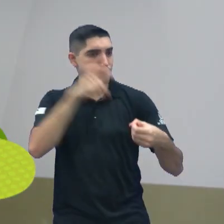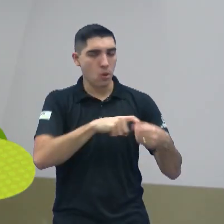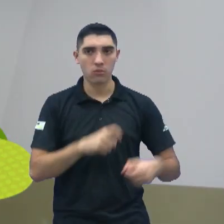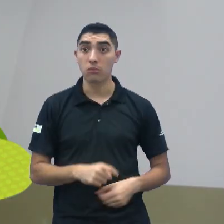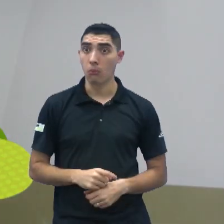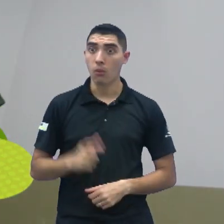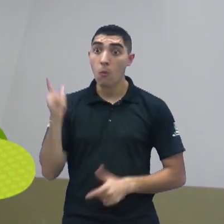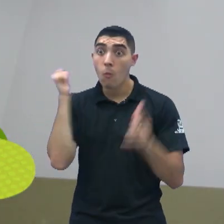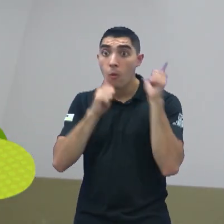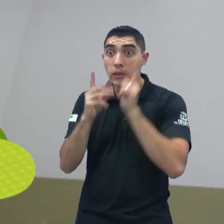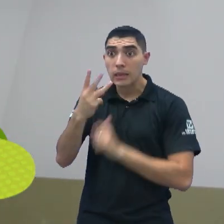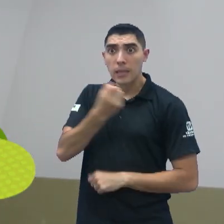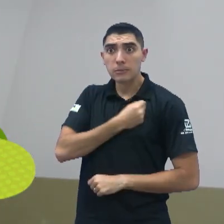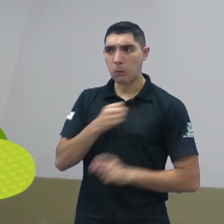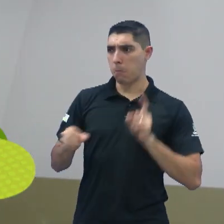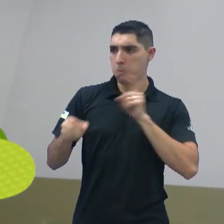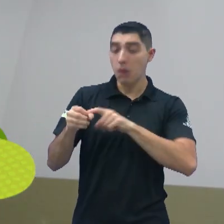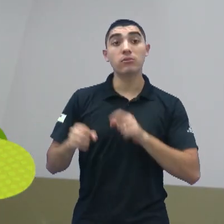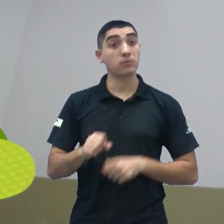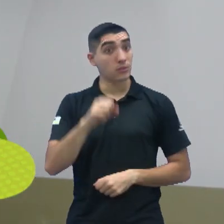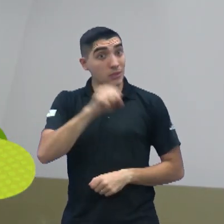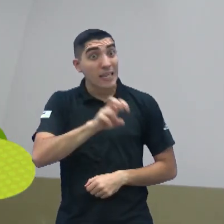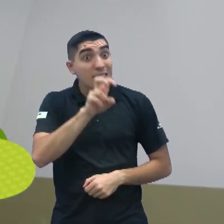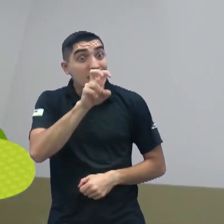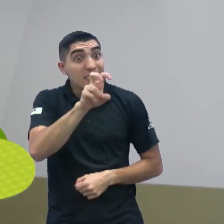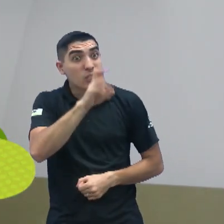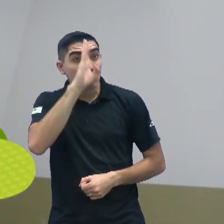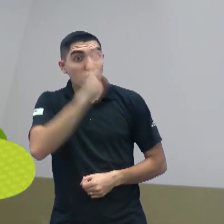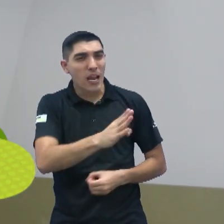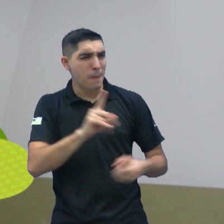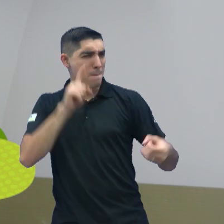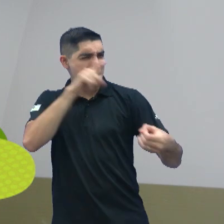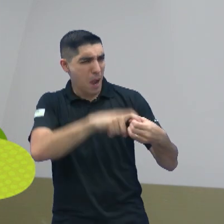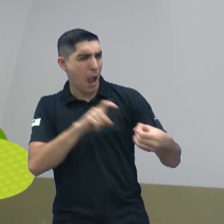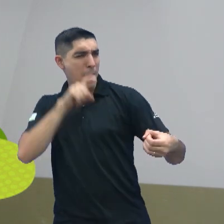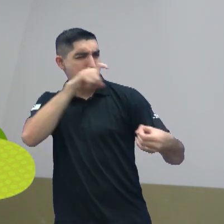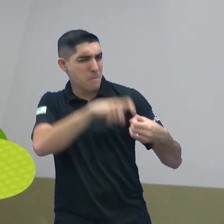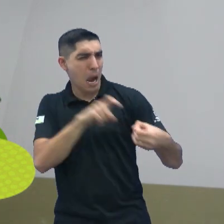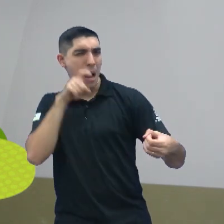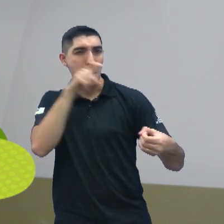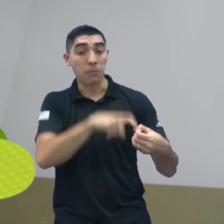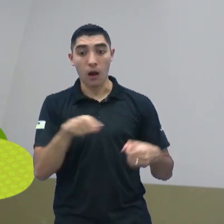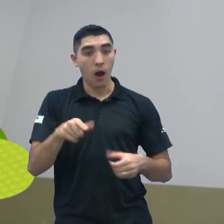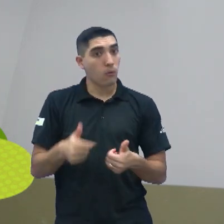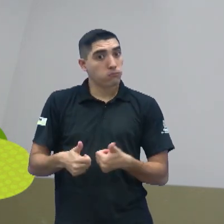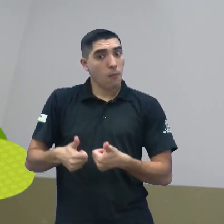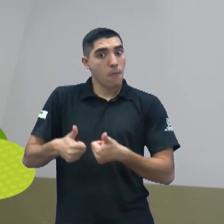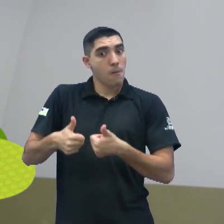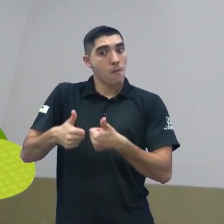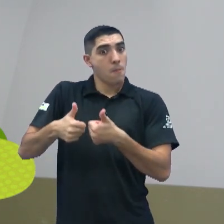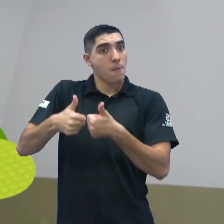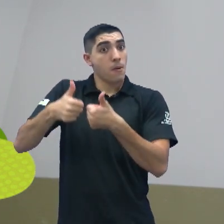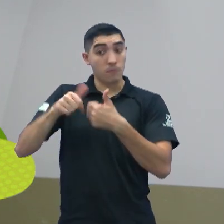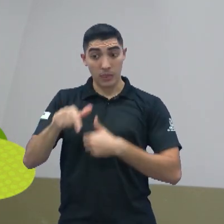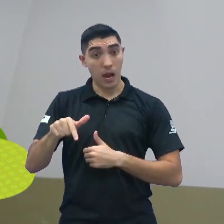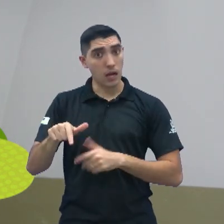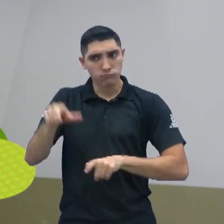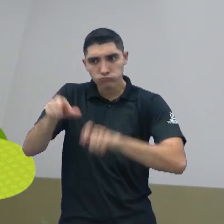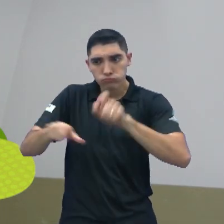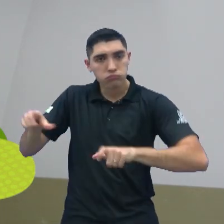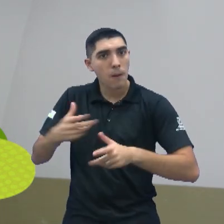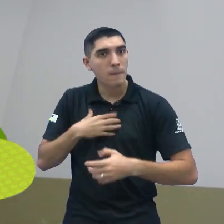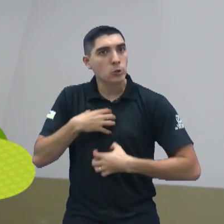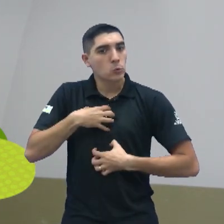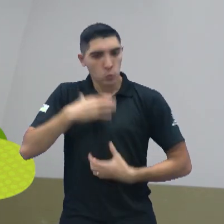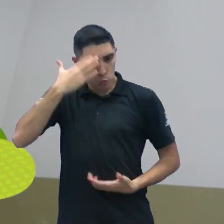valia a bola de 3, 5 em seguidas lá. Isso foi dando confiança para alguns jogadores e o time foi crescendo de produtividade. Eu acho que